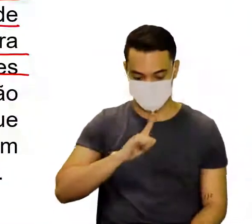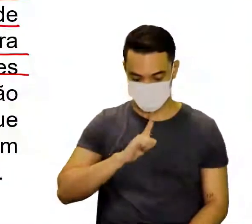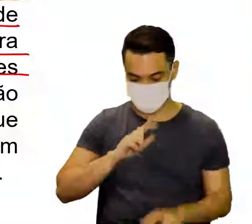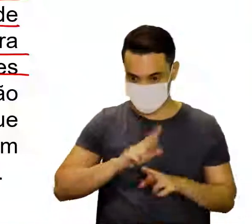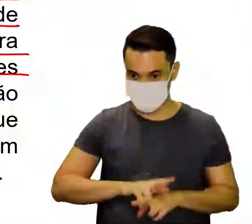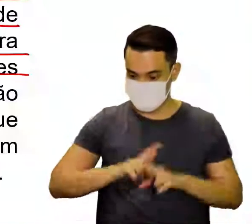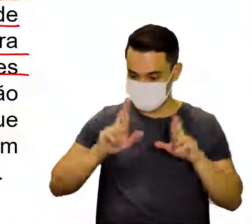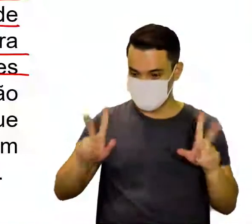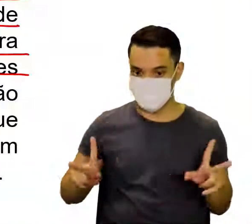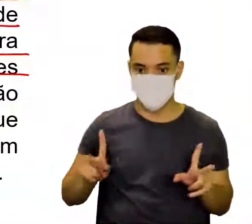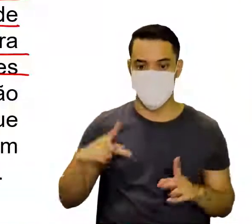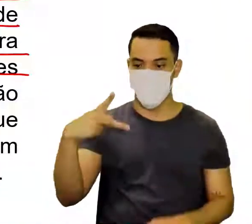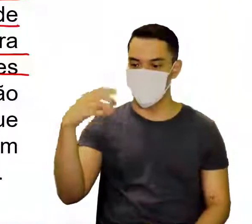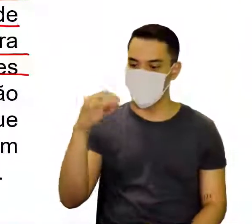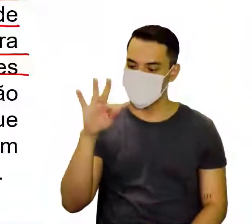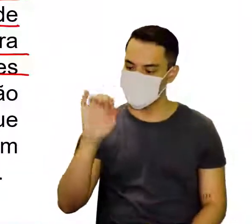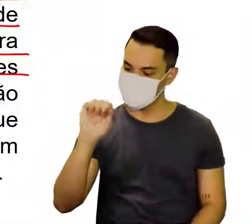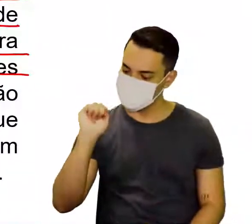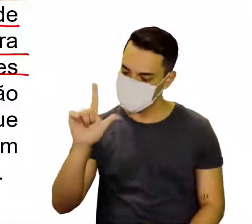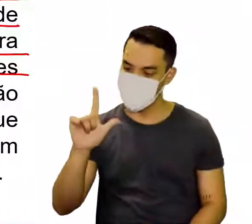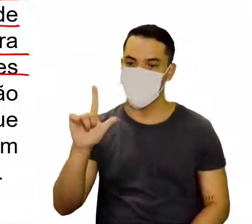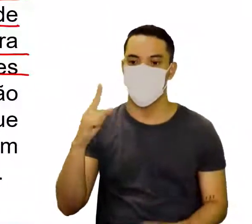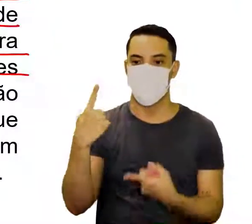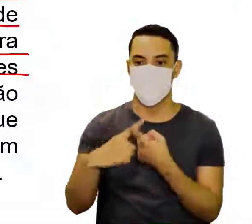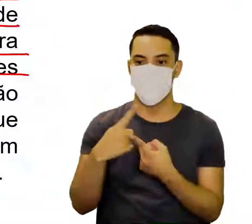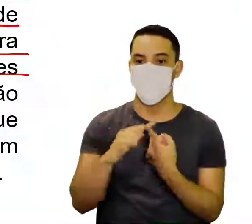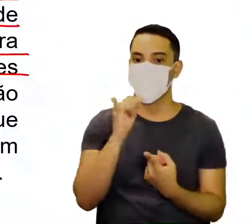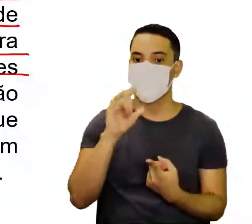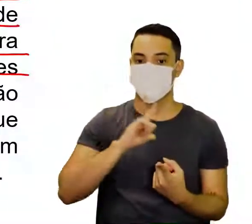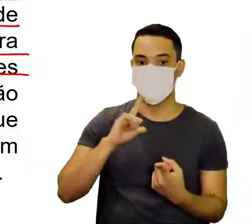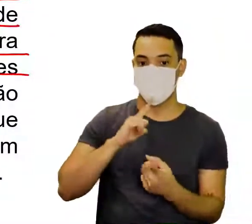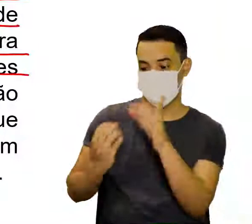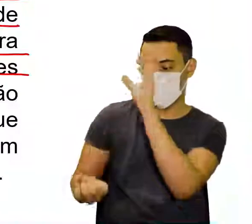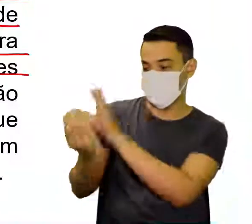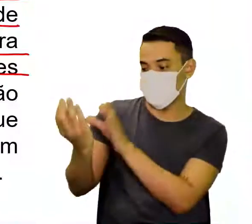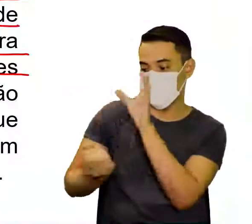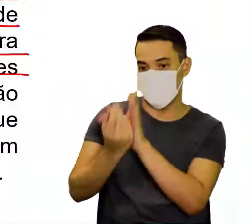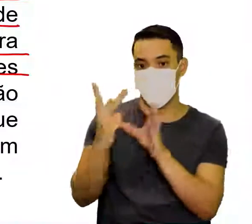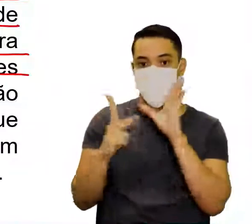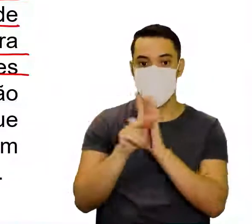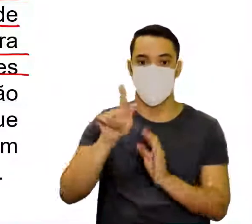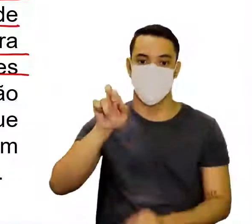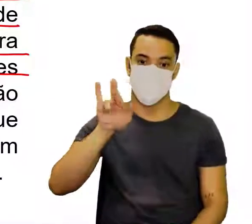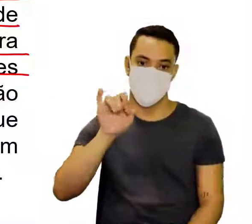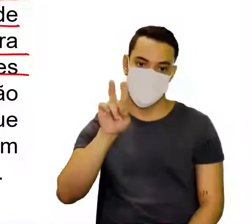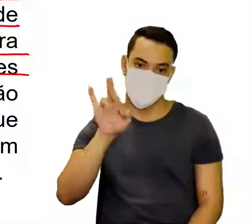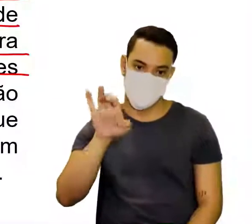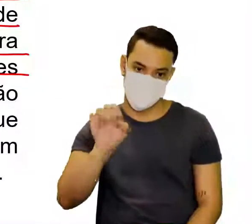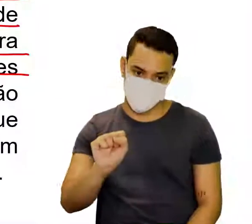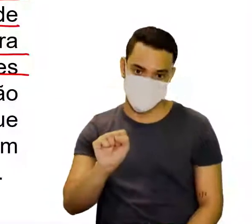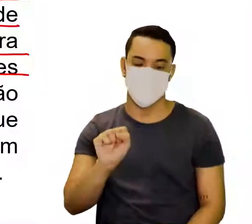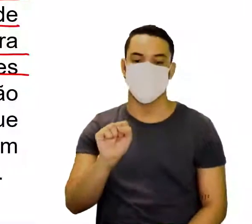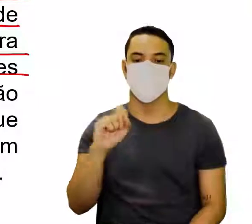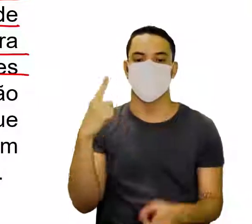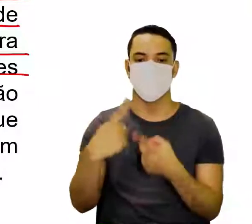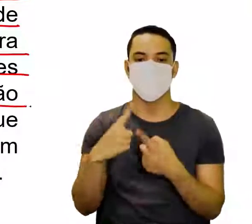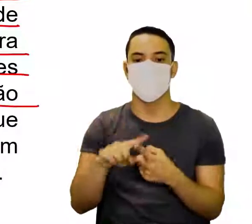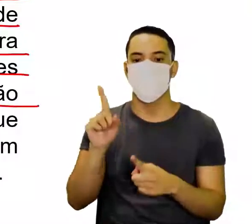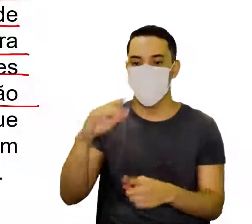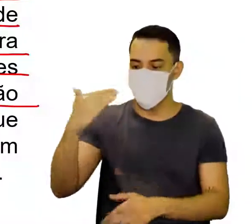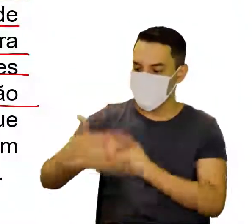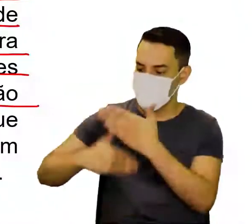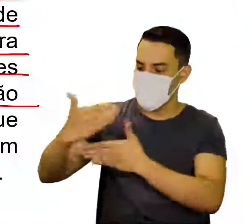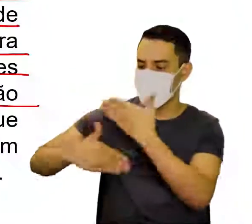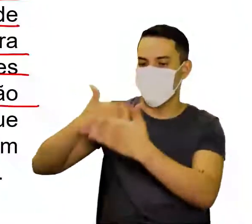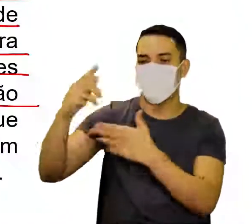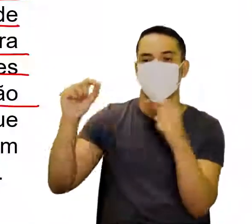de potencial mais duradoura. Então, a gente tem aí a criação de geradores elétricos, que são